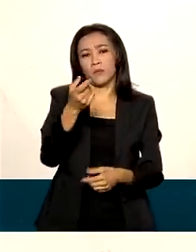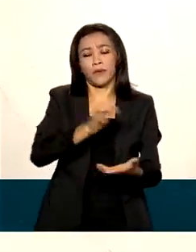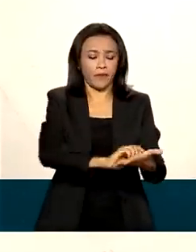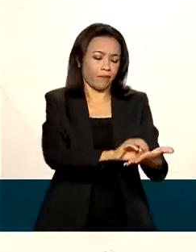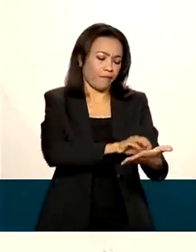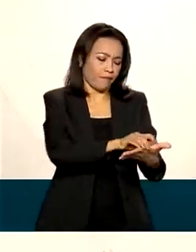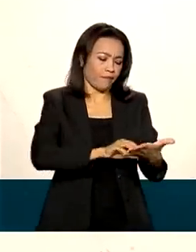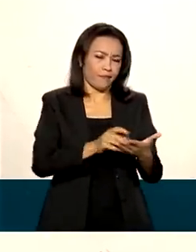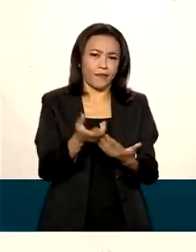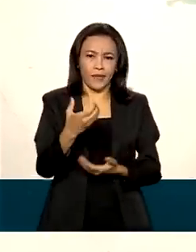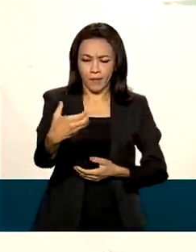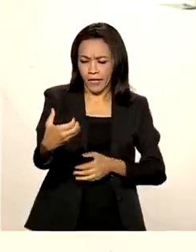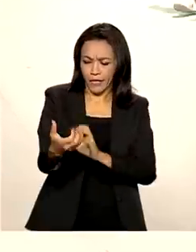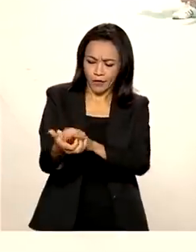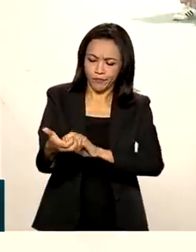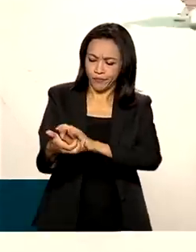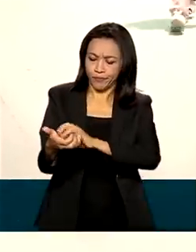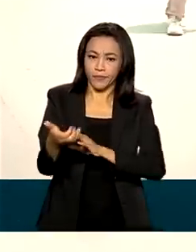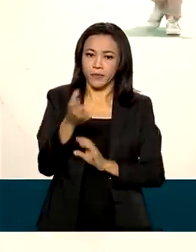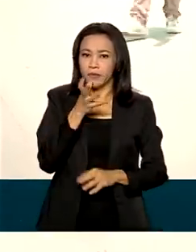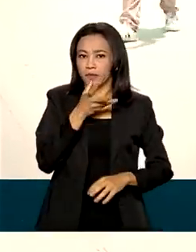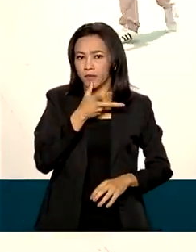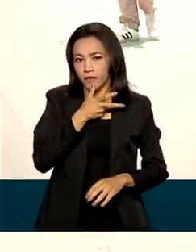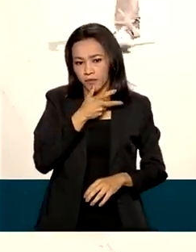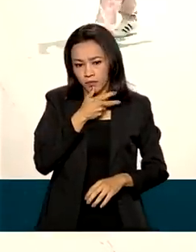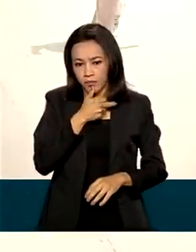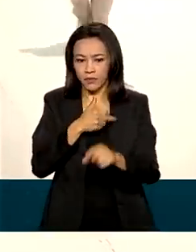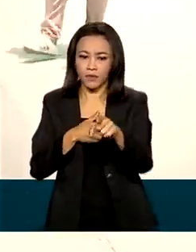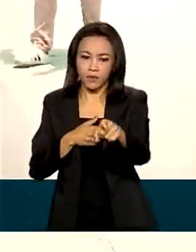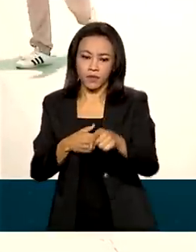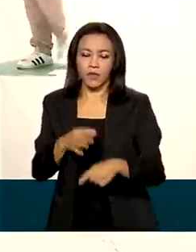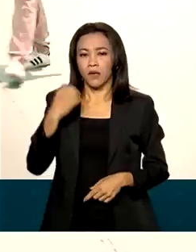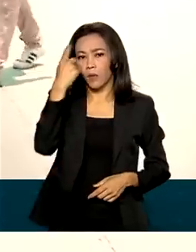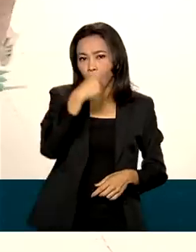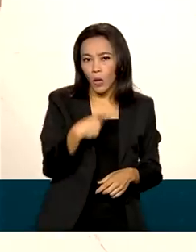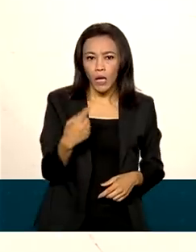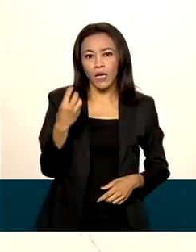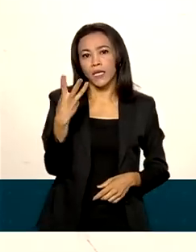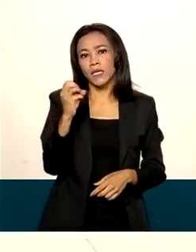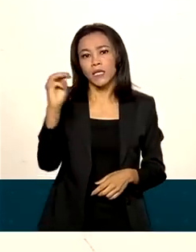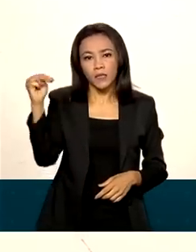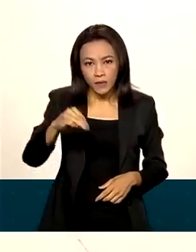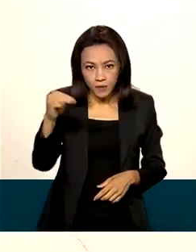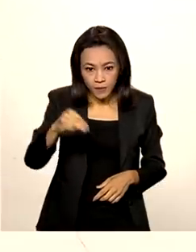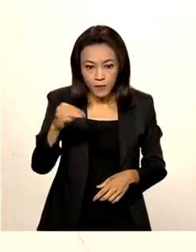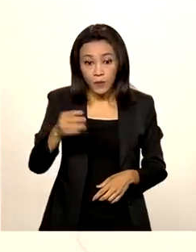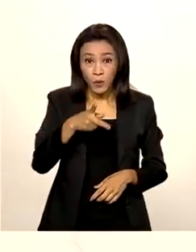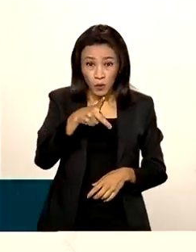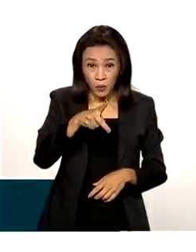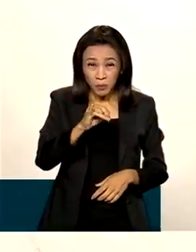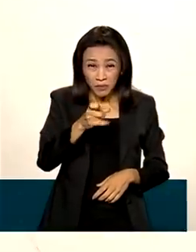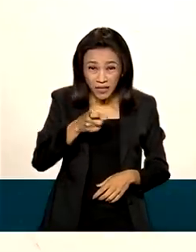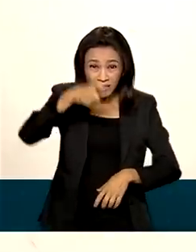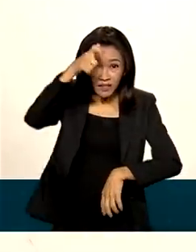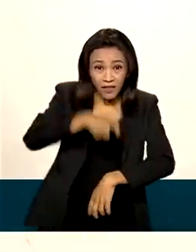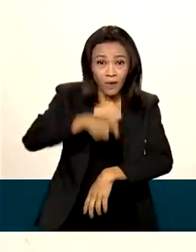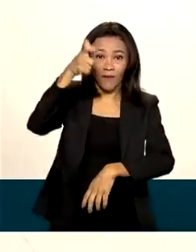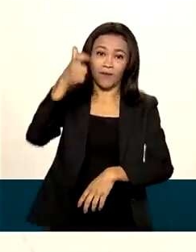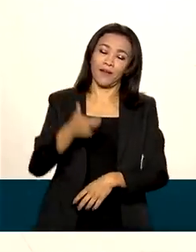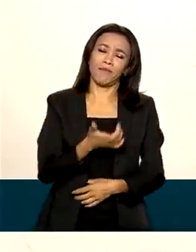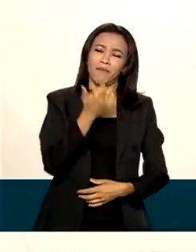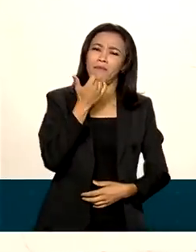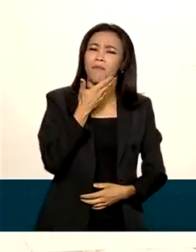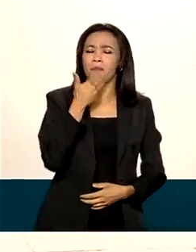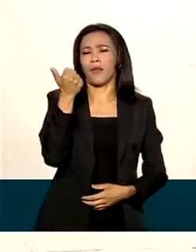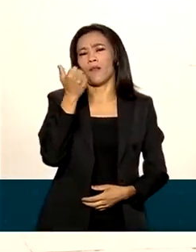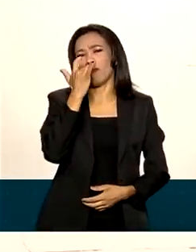por exemplo pede essas coisas assim demorava muito que não encheram uma hora 30 minutos pagar aí eu pix está na hora né Bem melhor mais